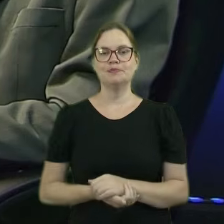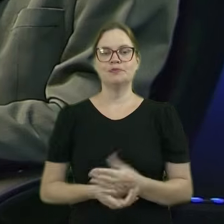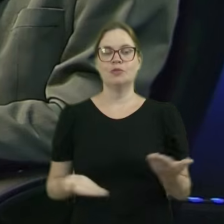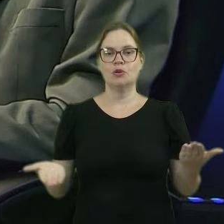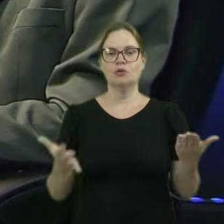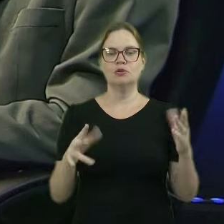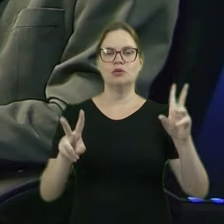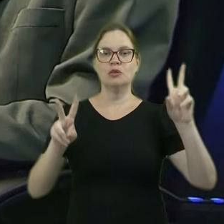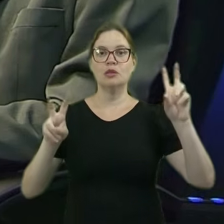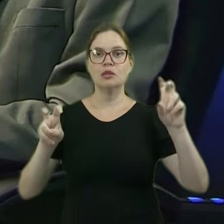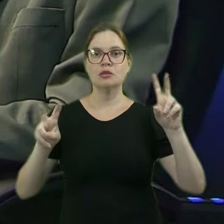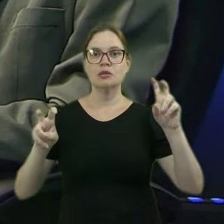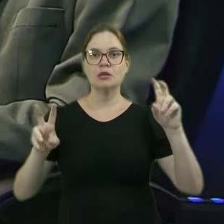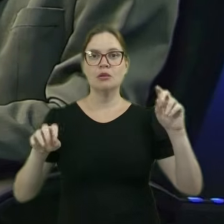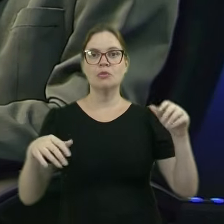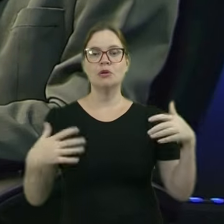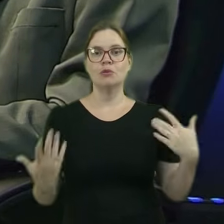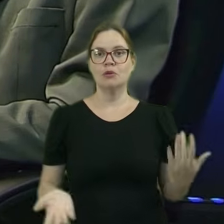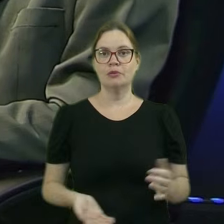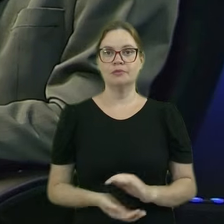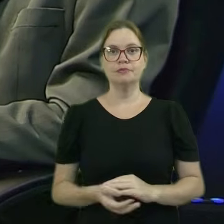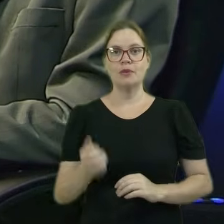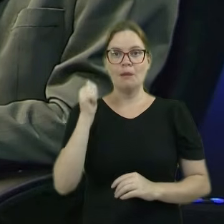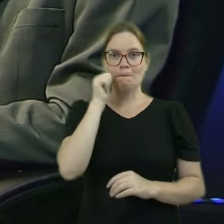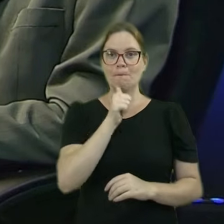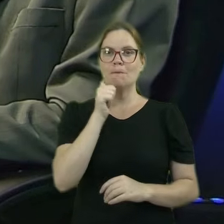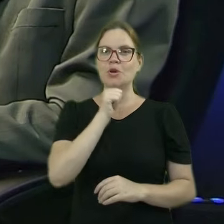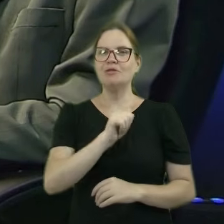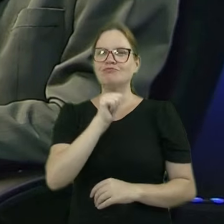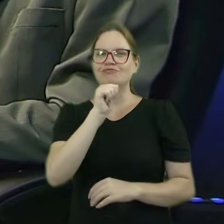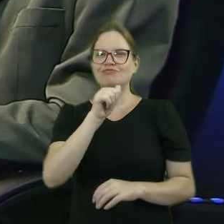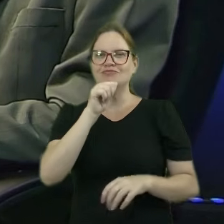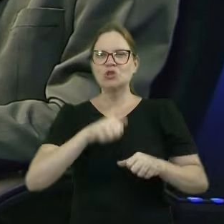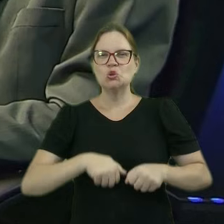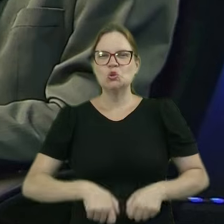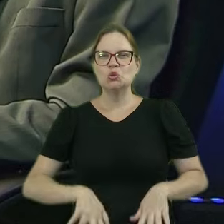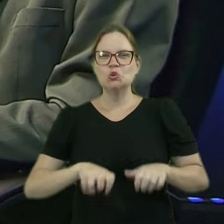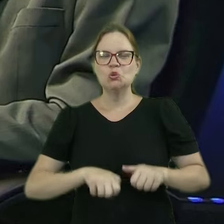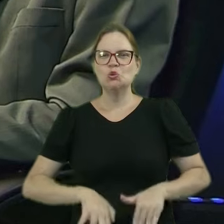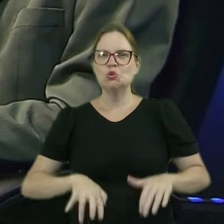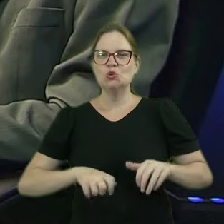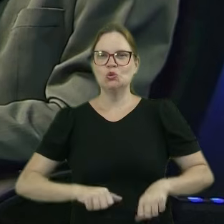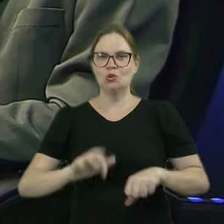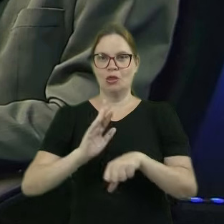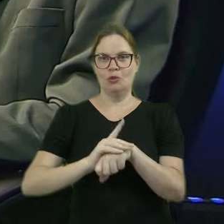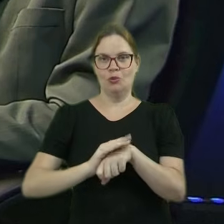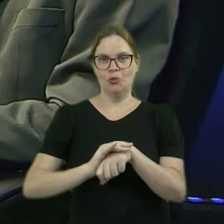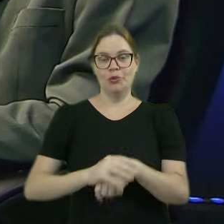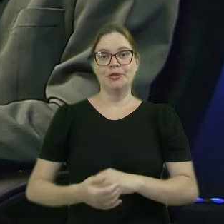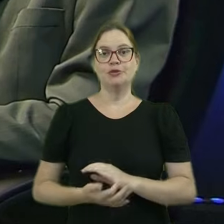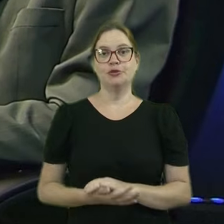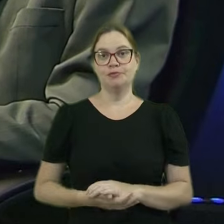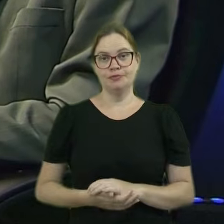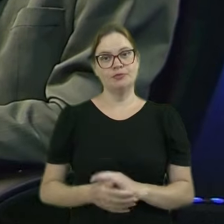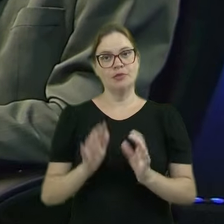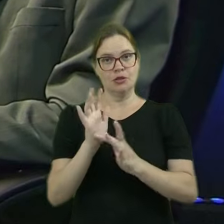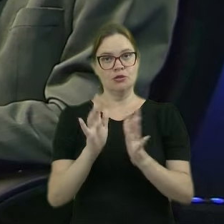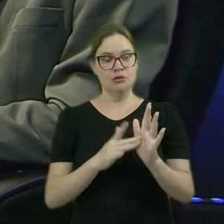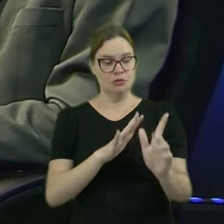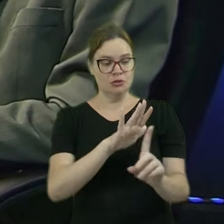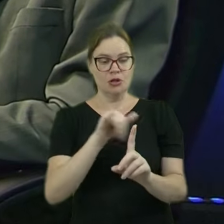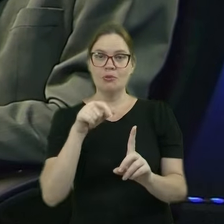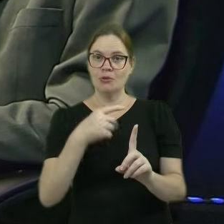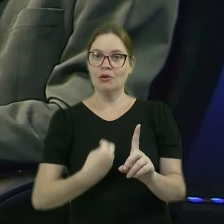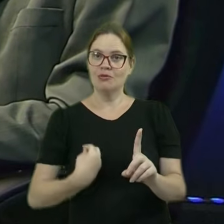episódio é a mulher do fluxo de sangue. Deus chamou a sua vida, operou